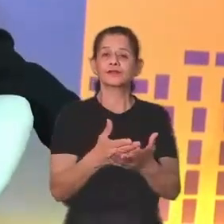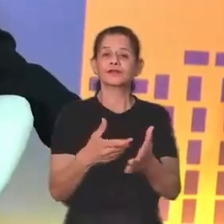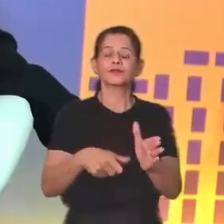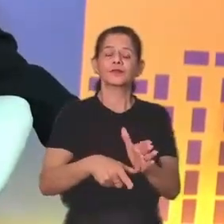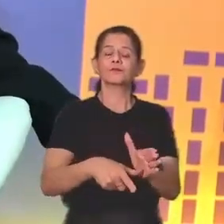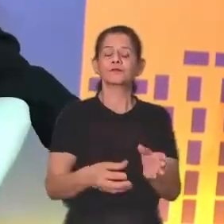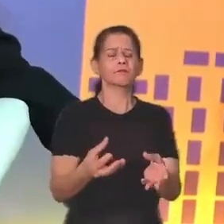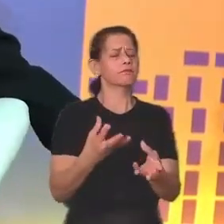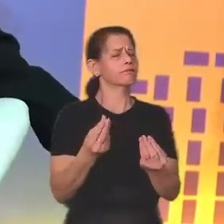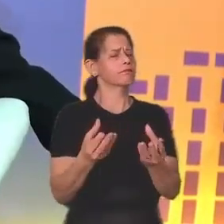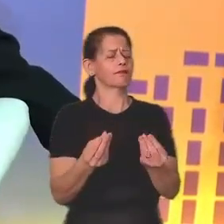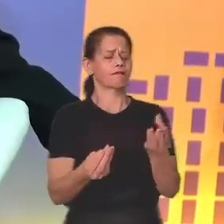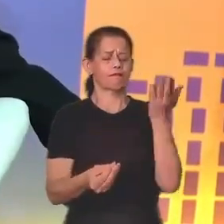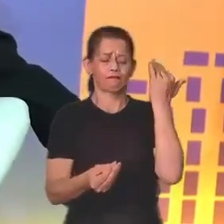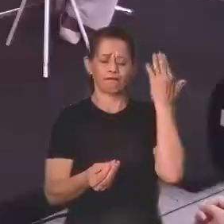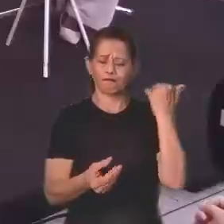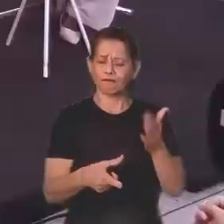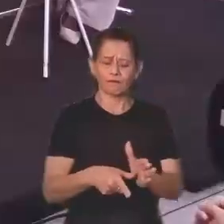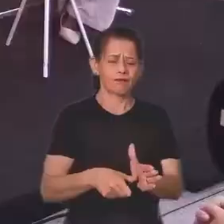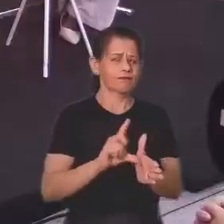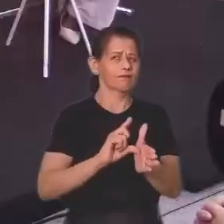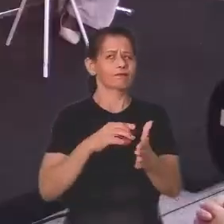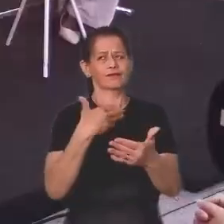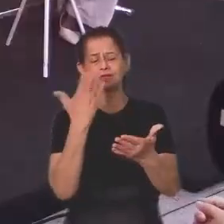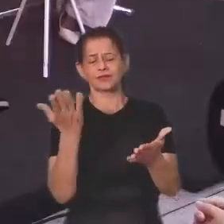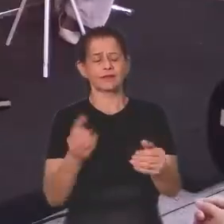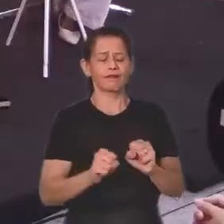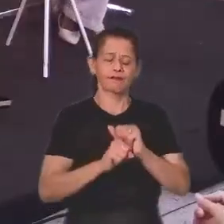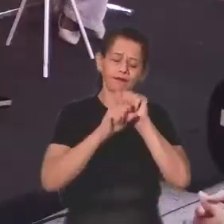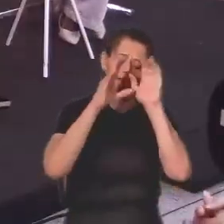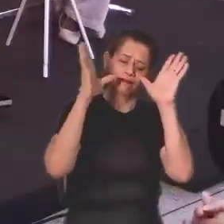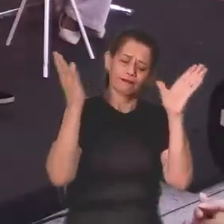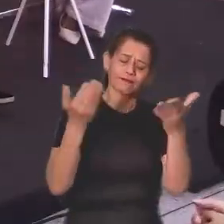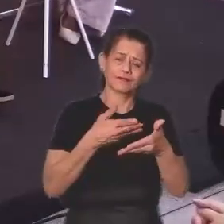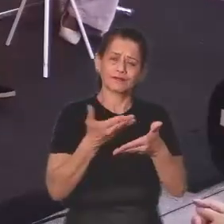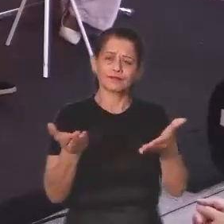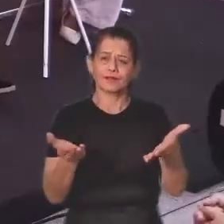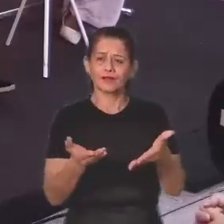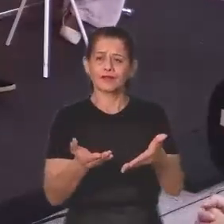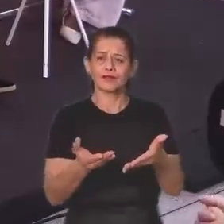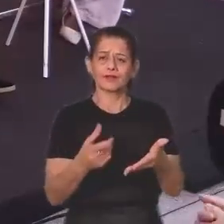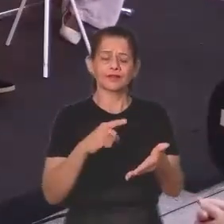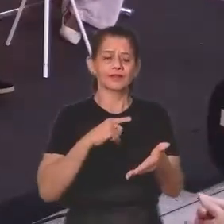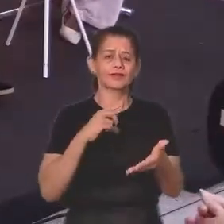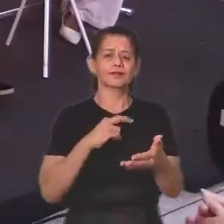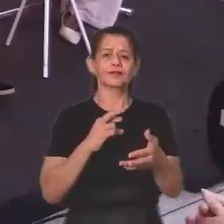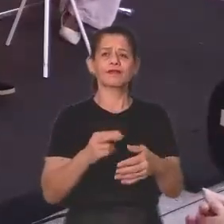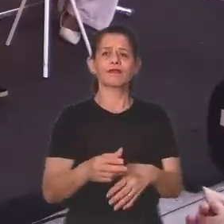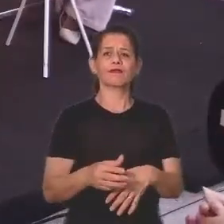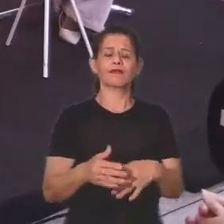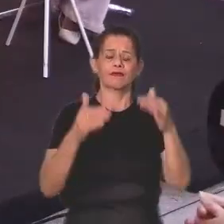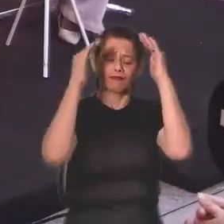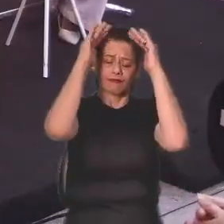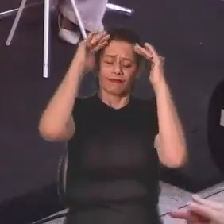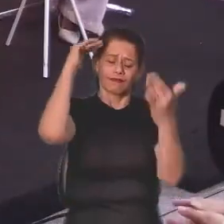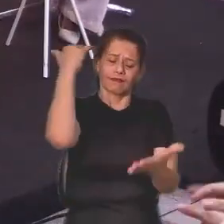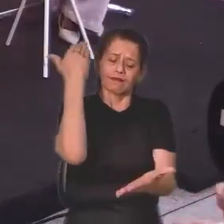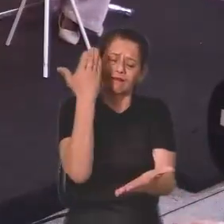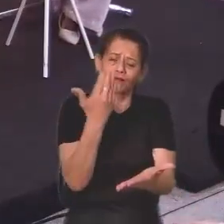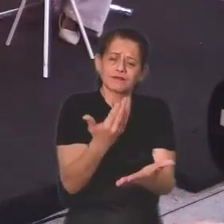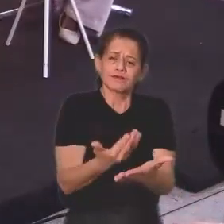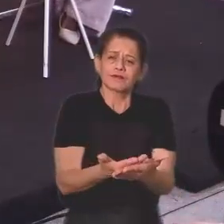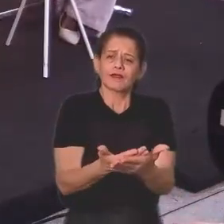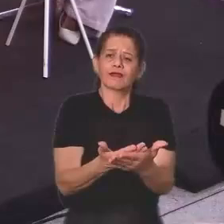bem antes. É claro. Então, eu acho que é ter fé e esperança e não desanimar,